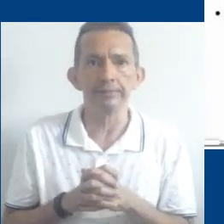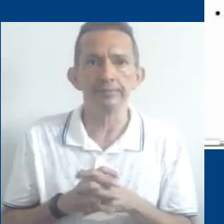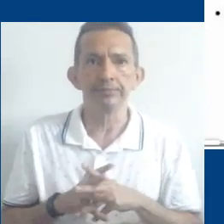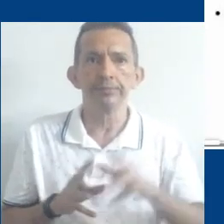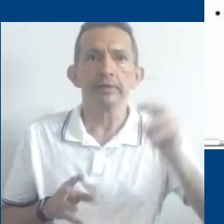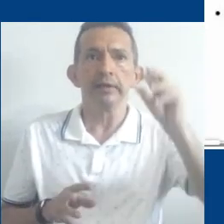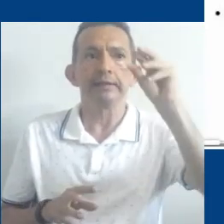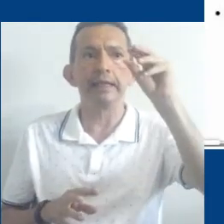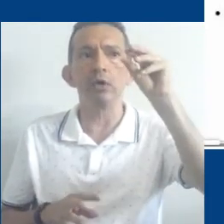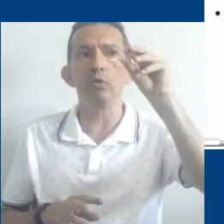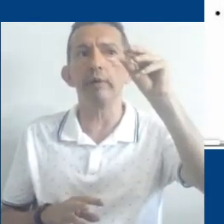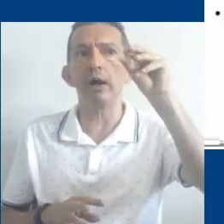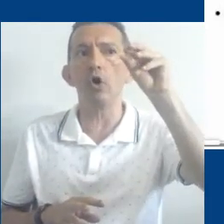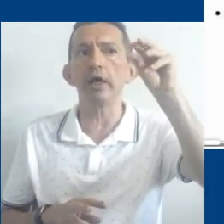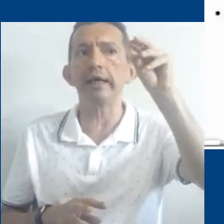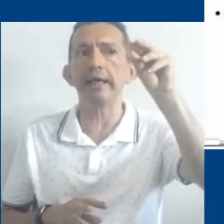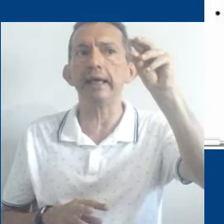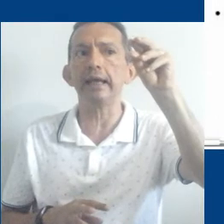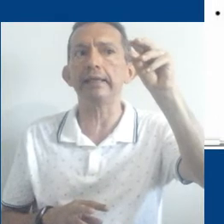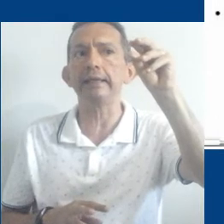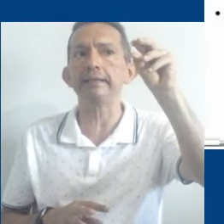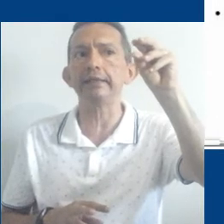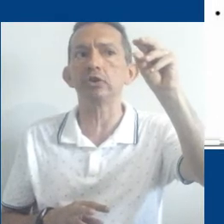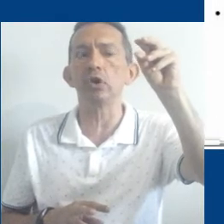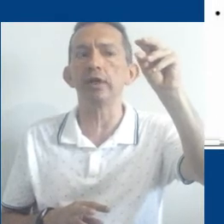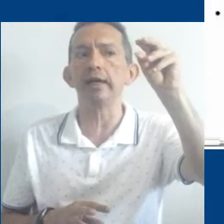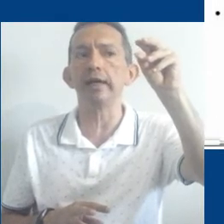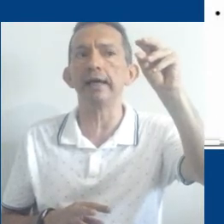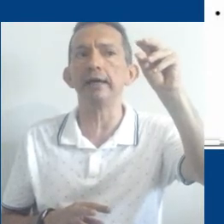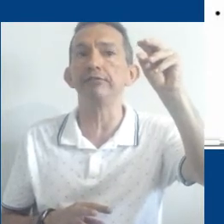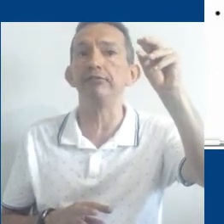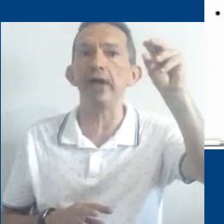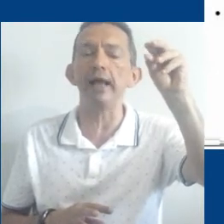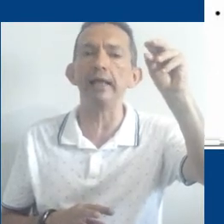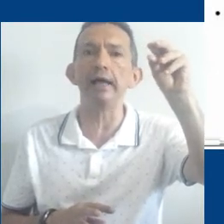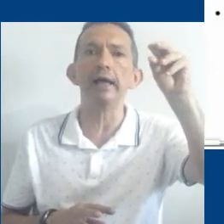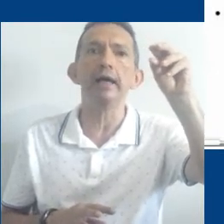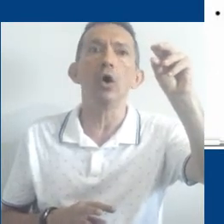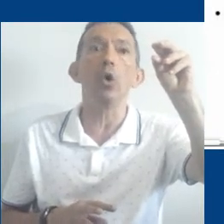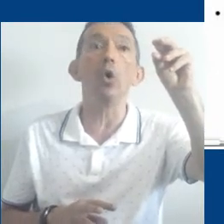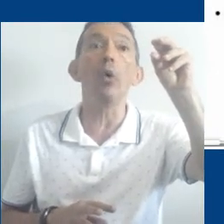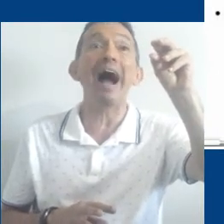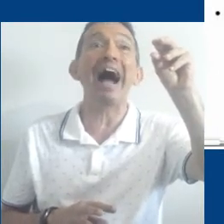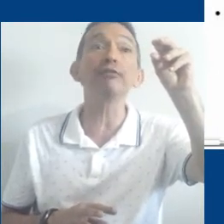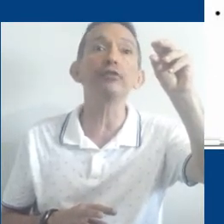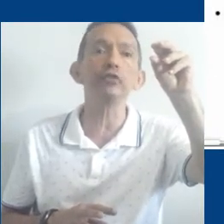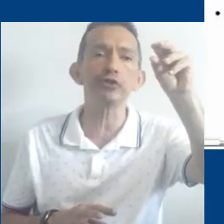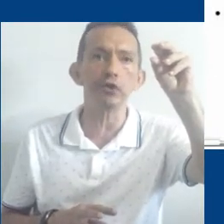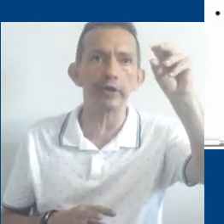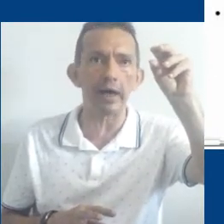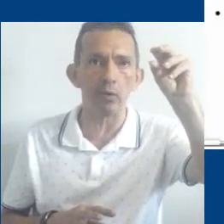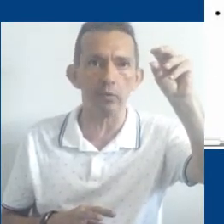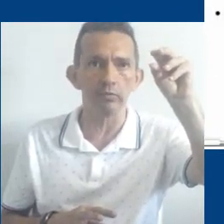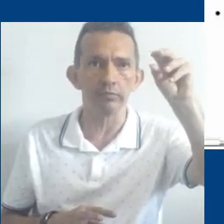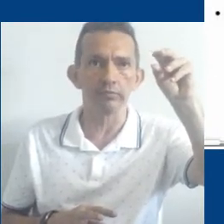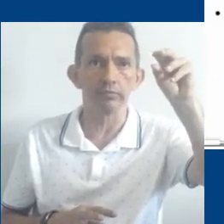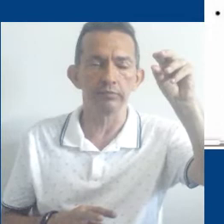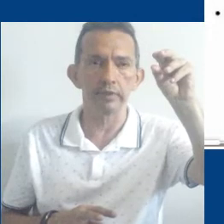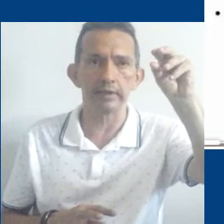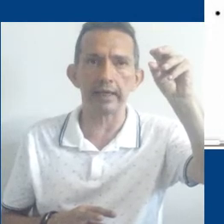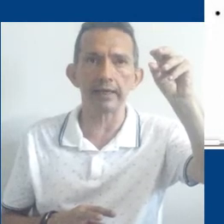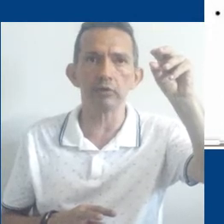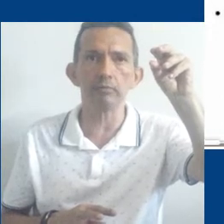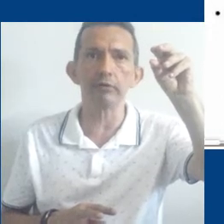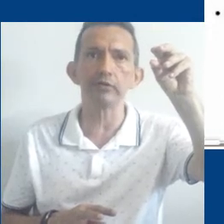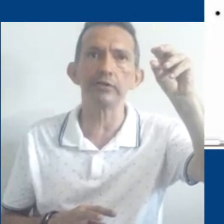célula tem uma organela que se torna velha ou afuncional.